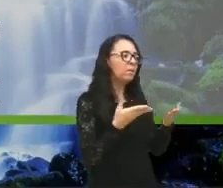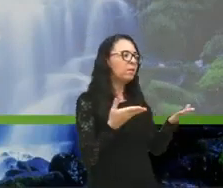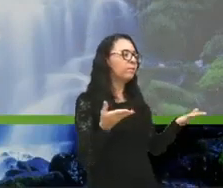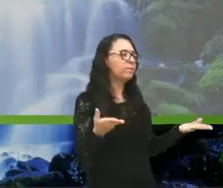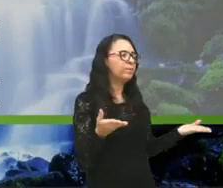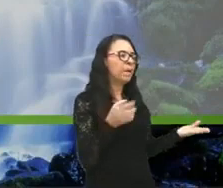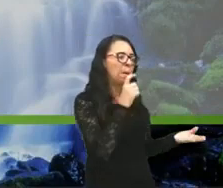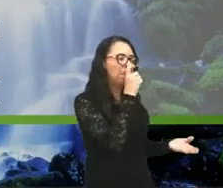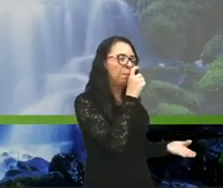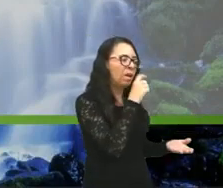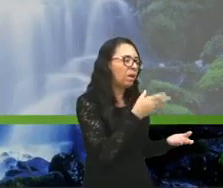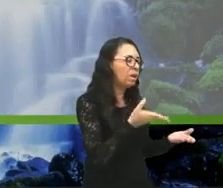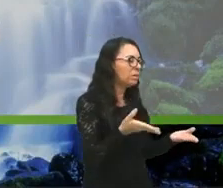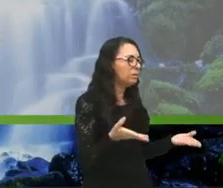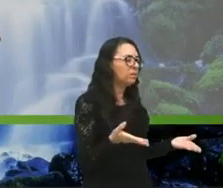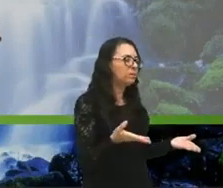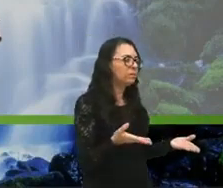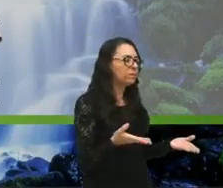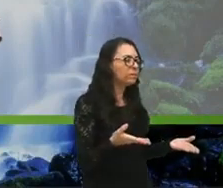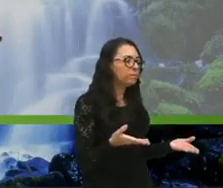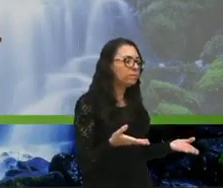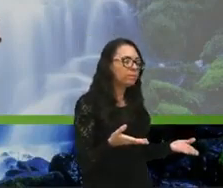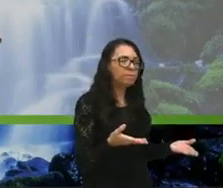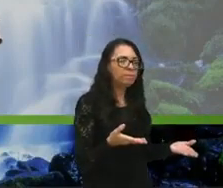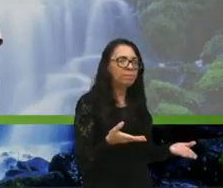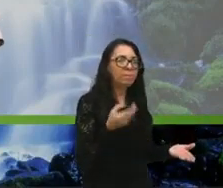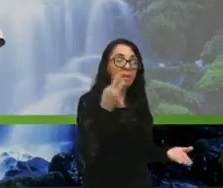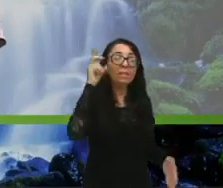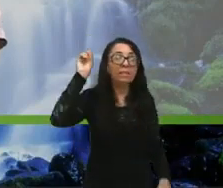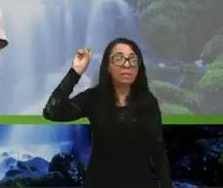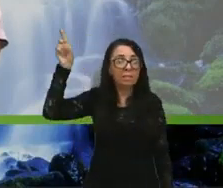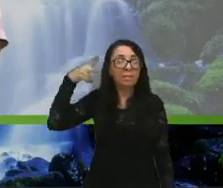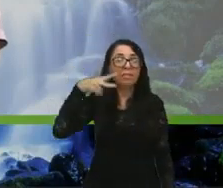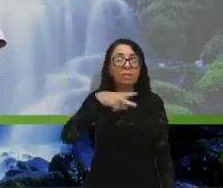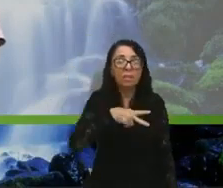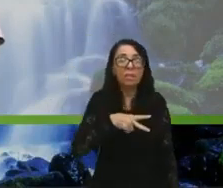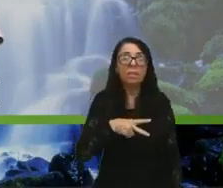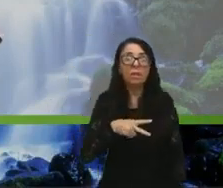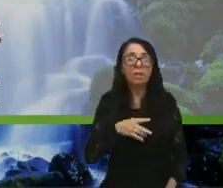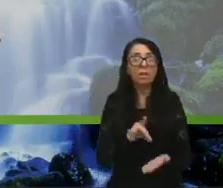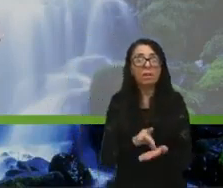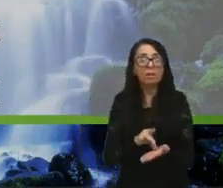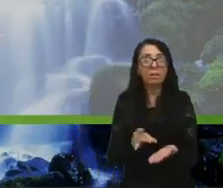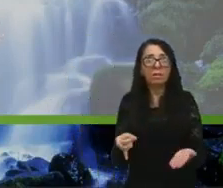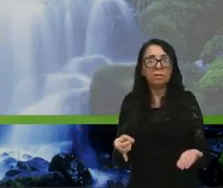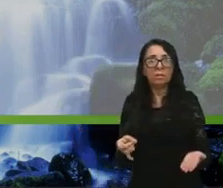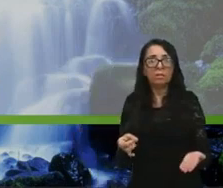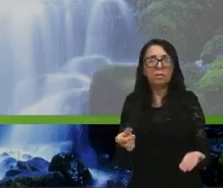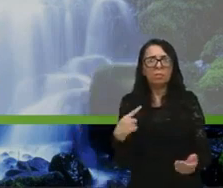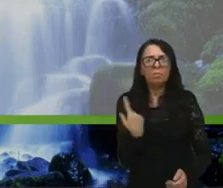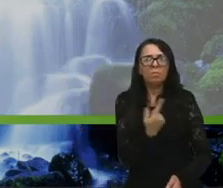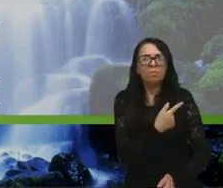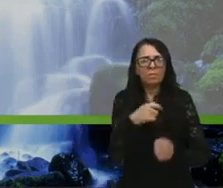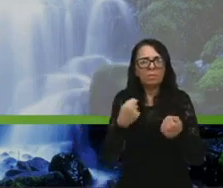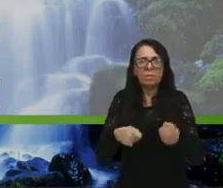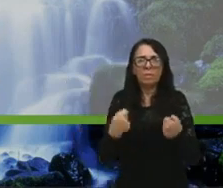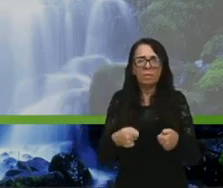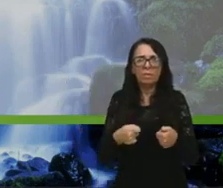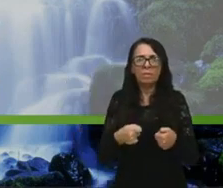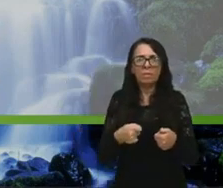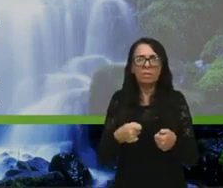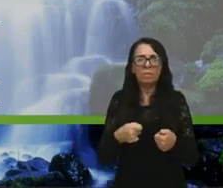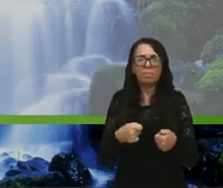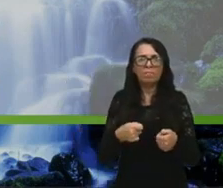Deus. Os discípulos de Cristo, os seguidores de Cristo, a igreja de Cristo tem esse entendimento, que